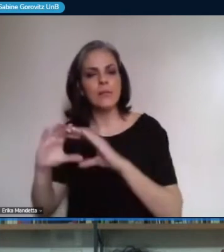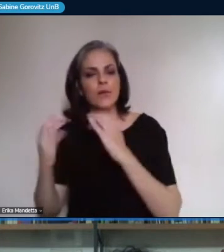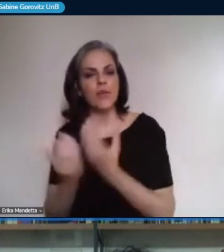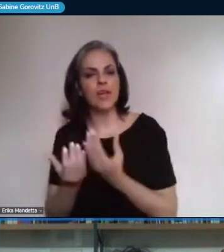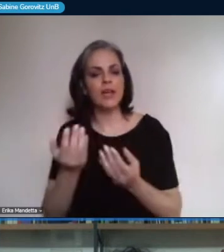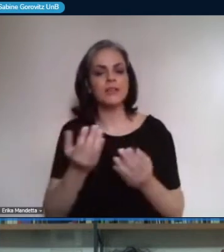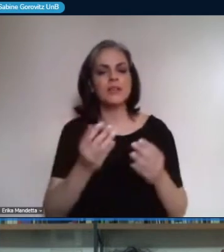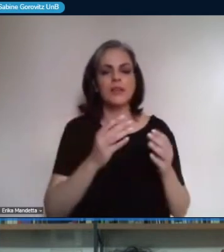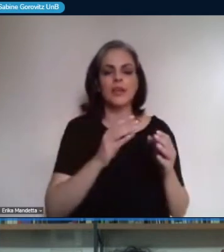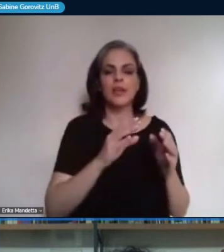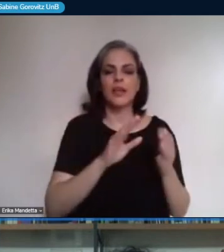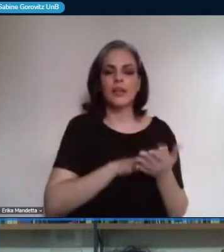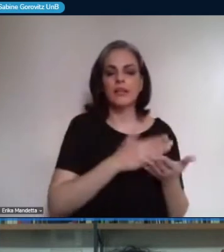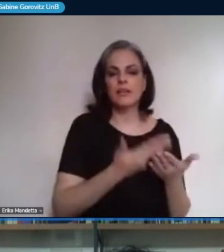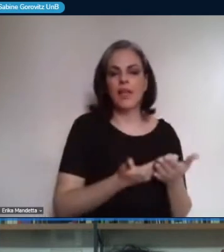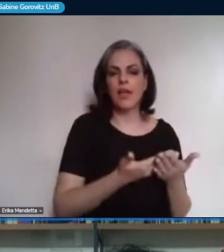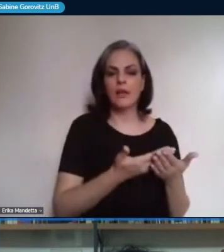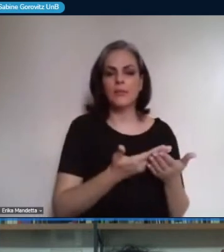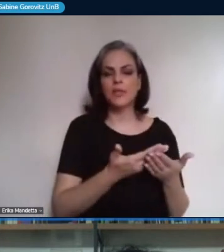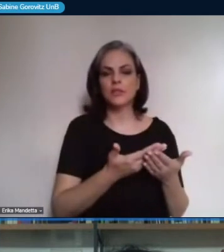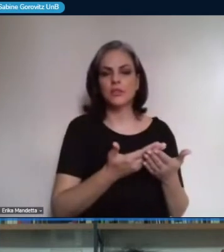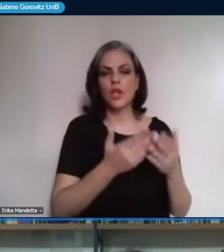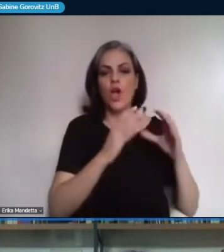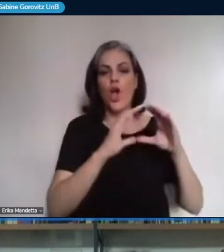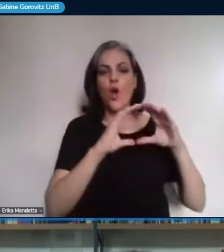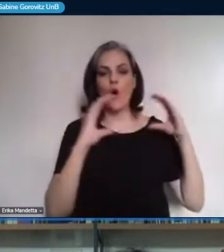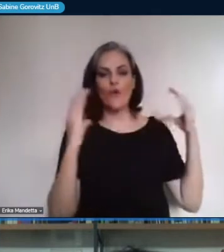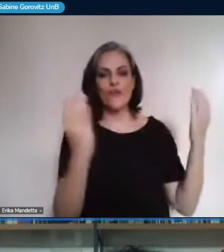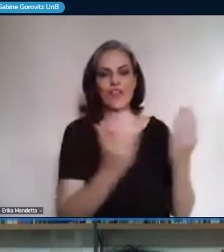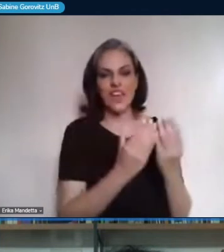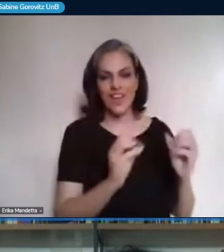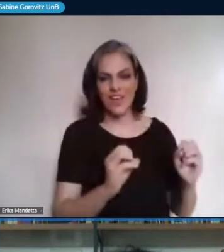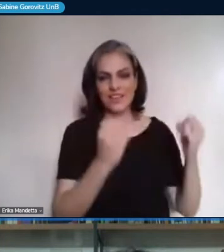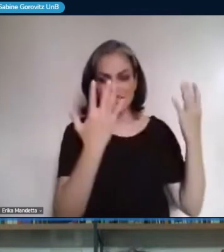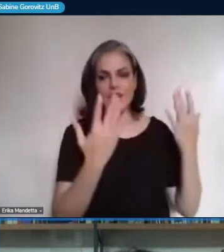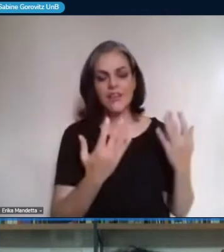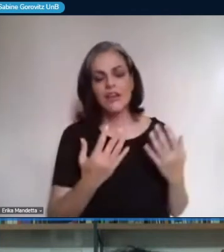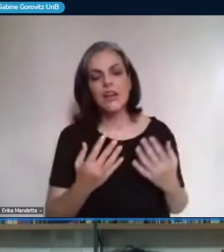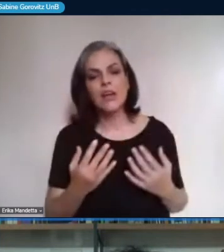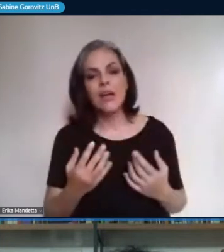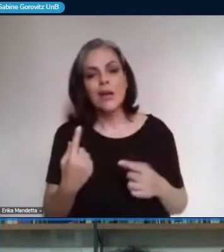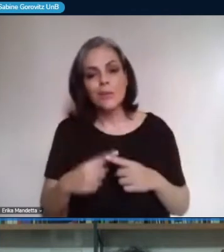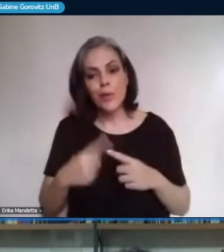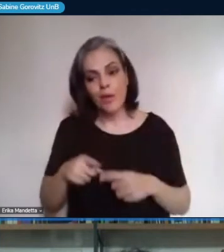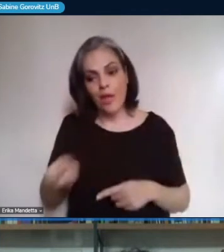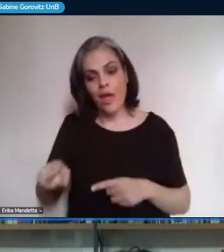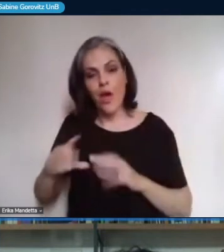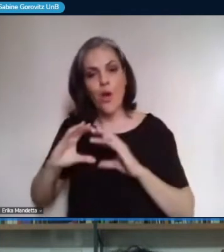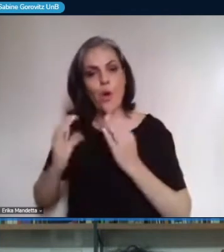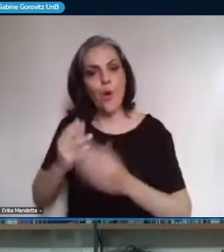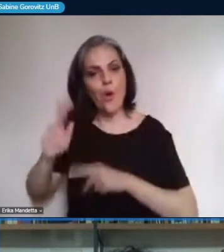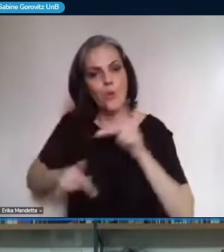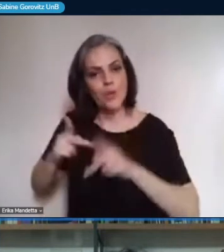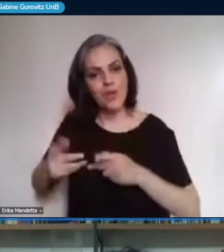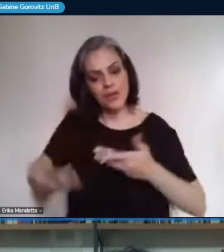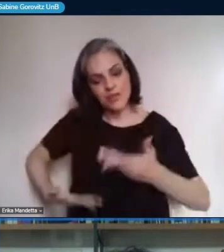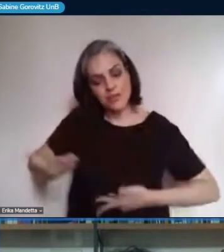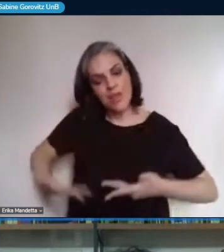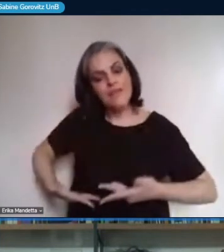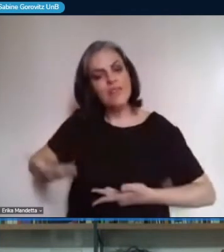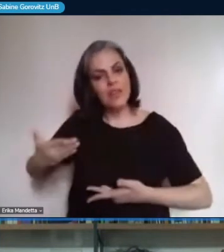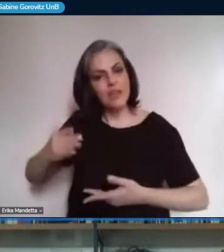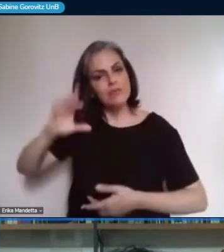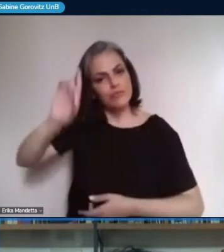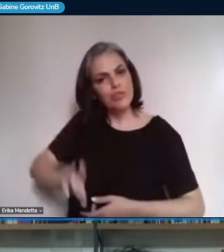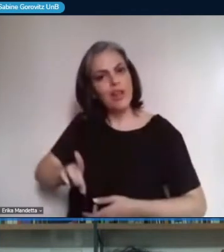Eu acho que é quase uma coisa esquizofrênica, ao mesmo tempo que eu estou ali para servir uma comunidade, para garantir direitos,